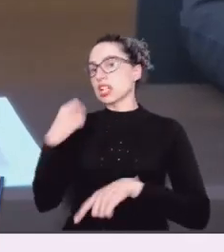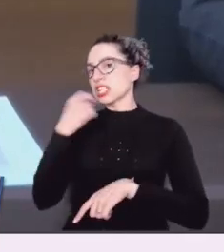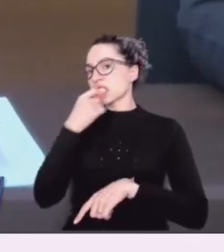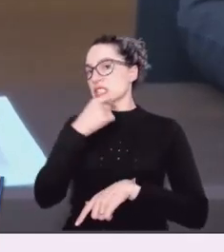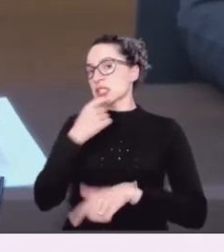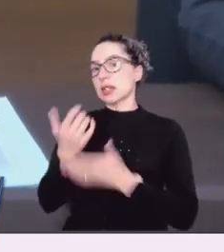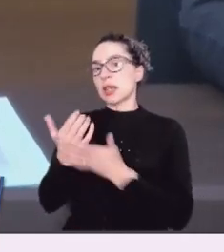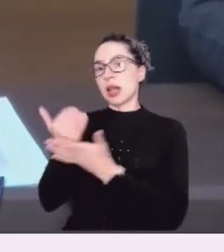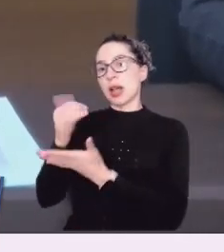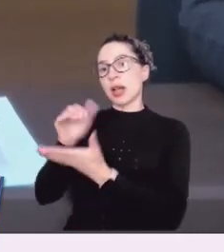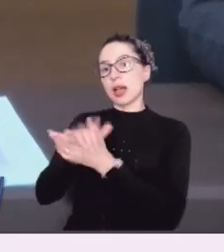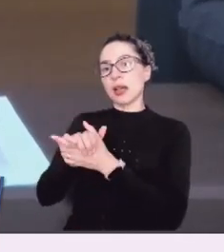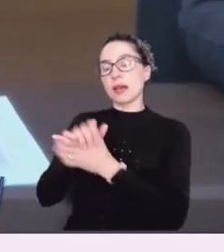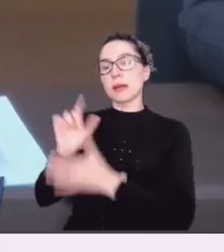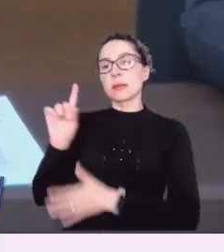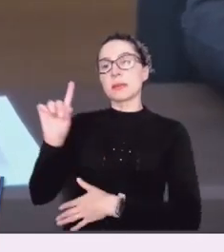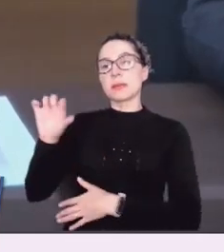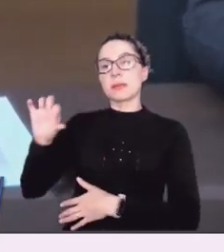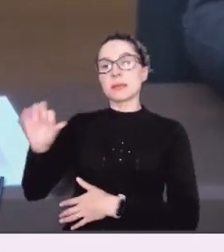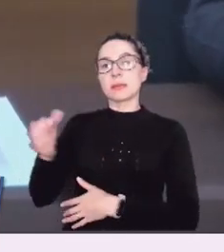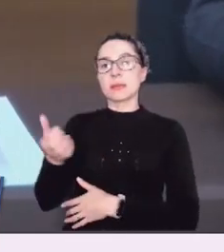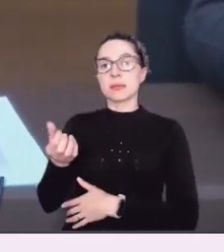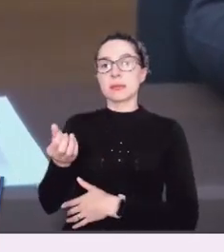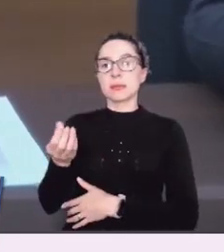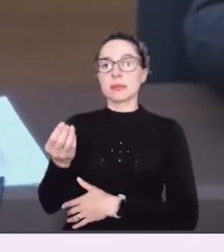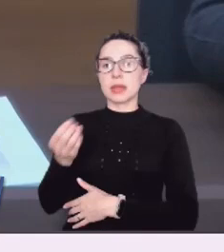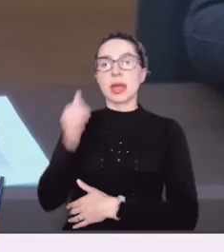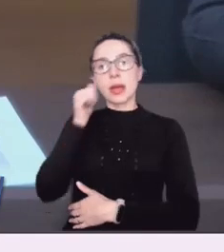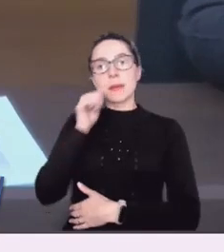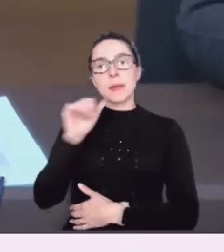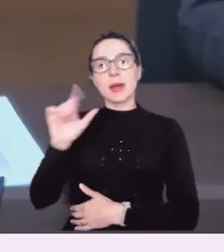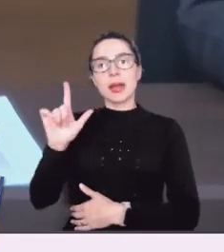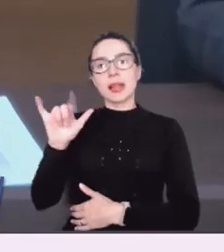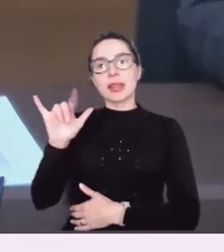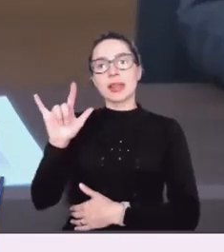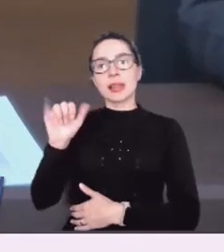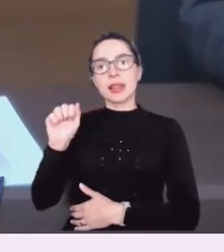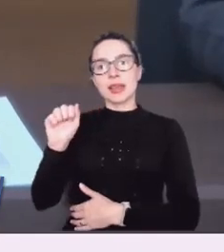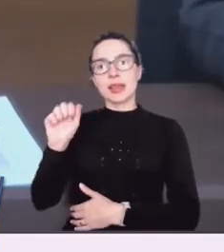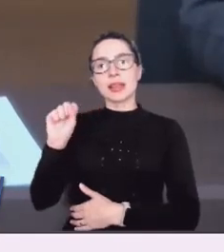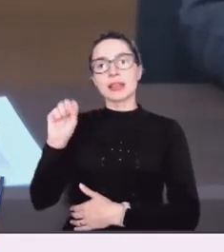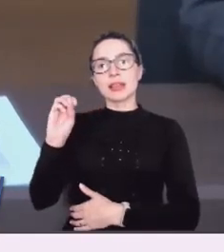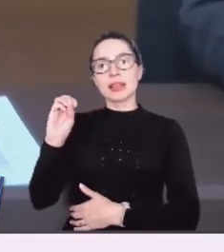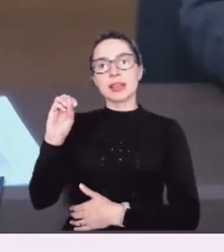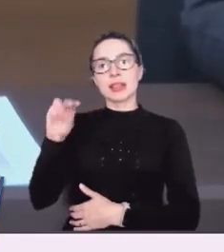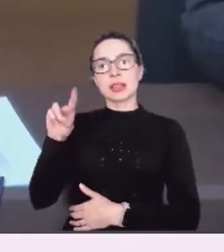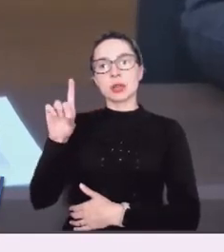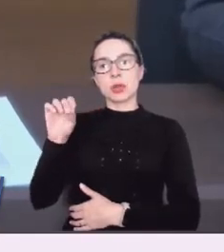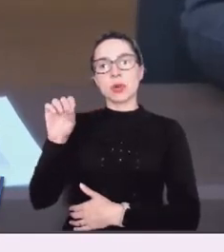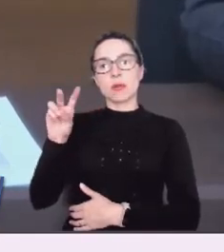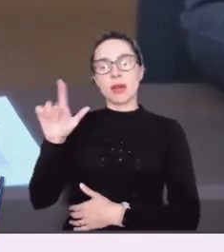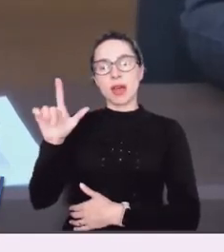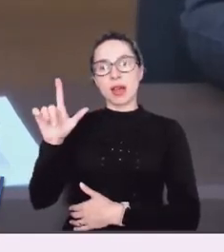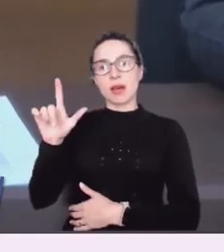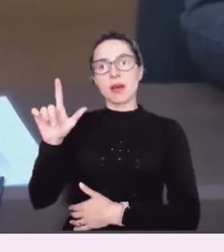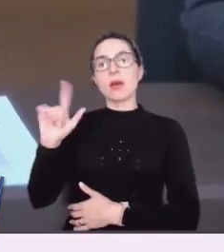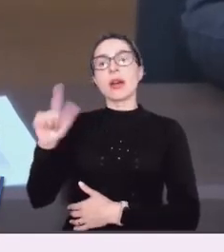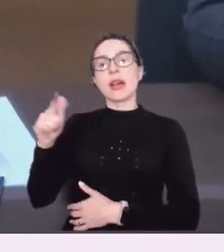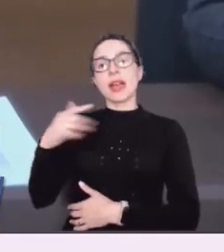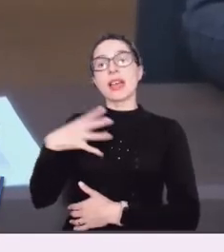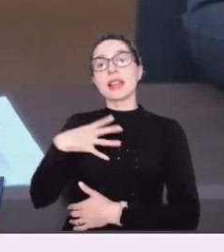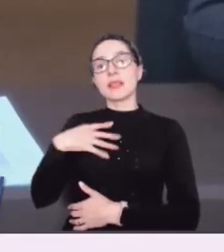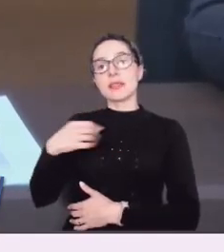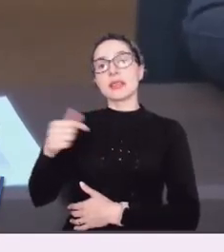em 1960 com Lília Sandoval Ribeiro, com a qual constituiu sua família de 7